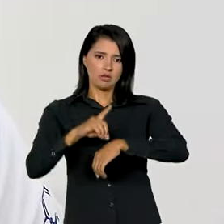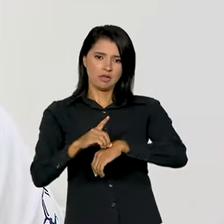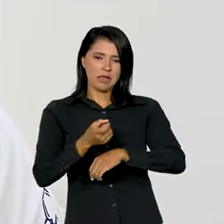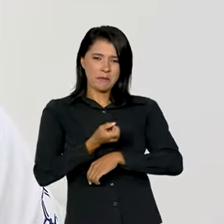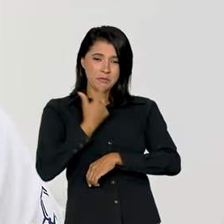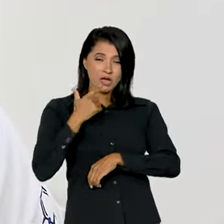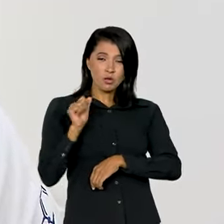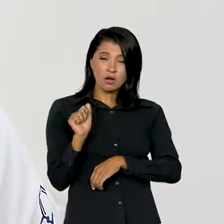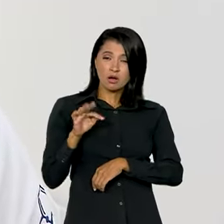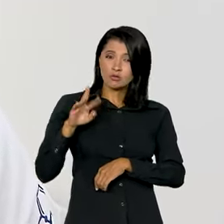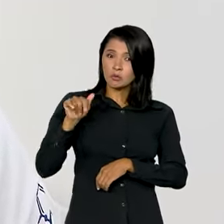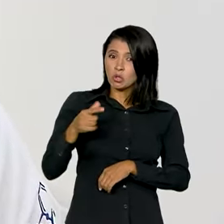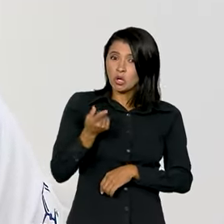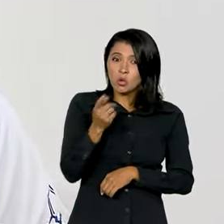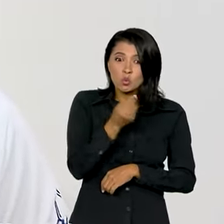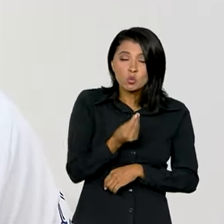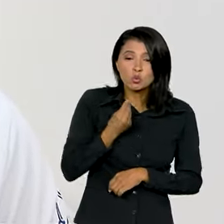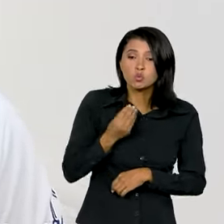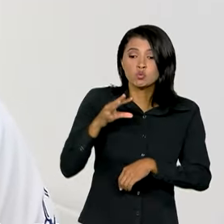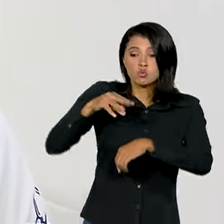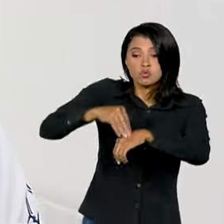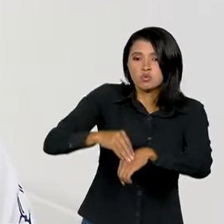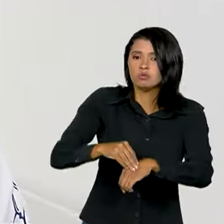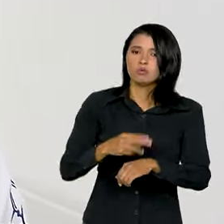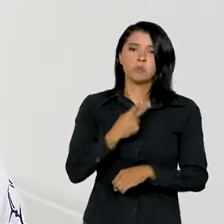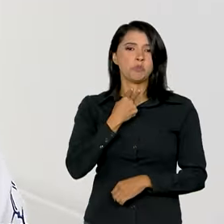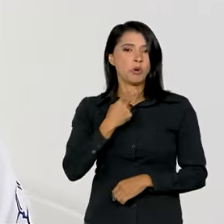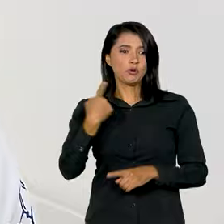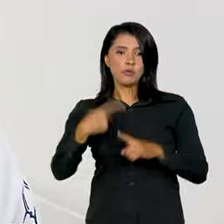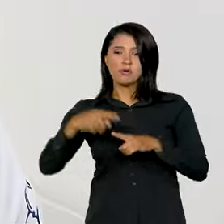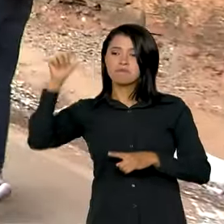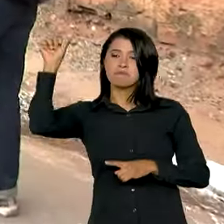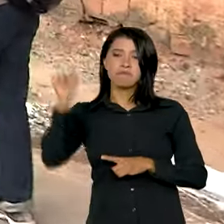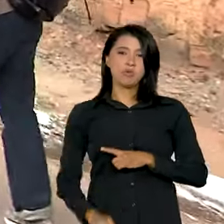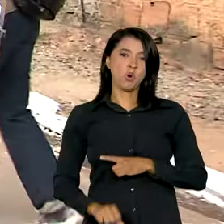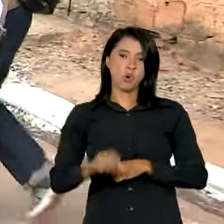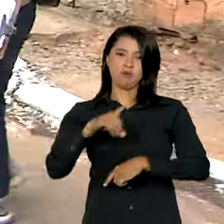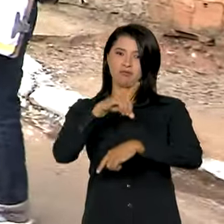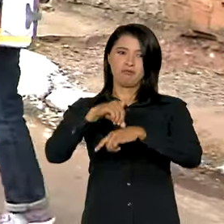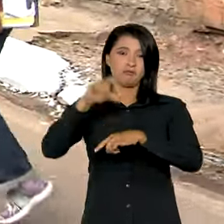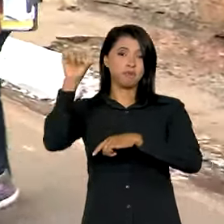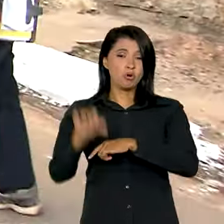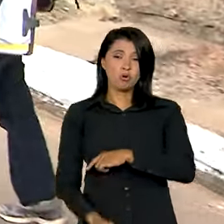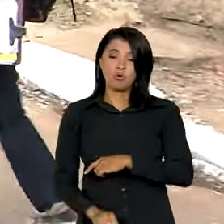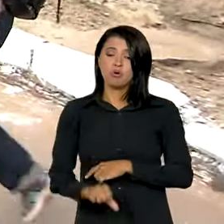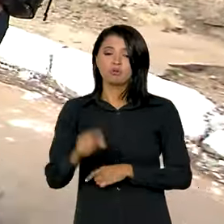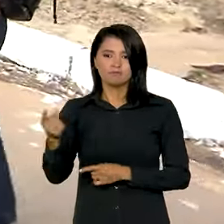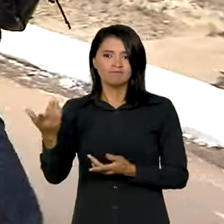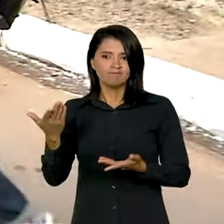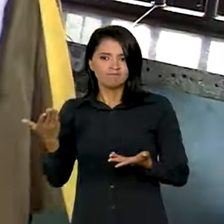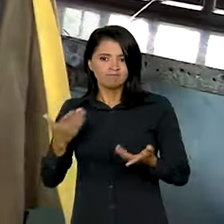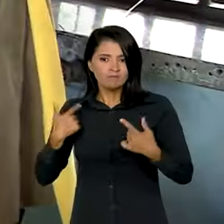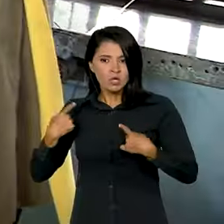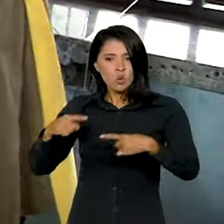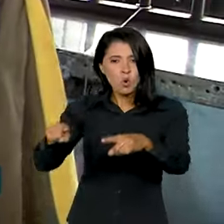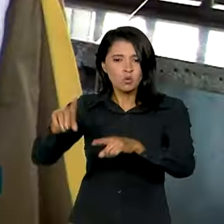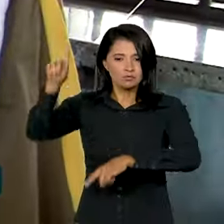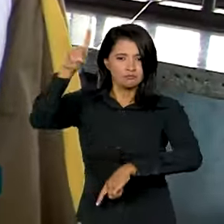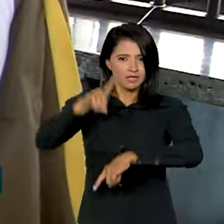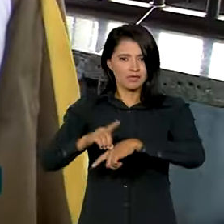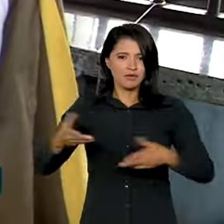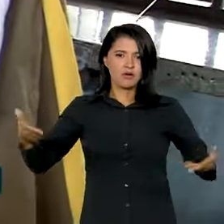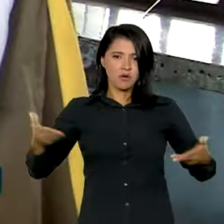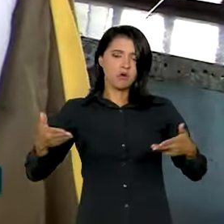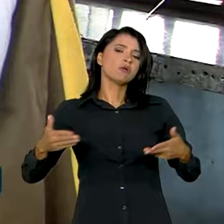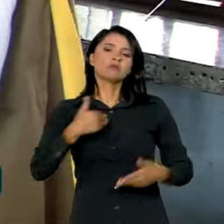podem ser utilizados na pela dengue porque eles pioram a evolução pra dengue nessa jornada de combate a dengue o governo federal lembra